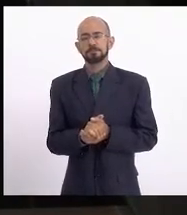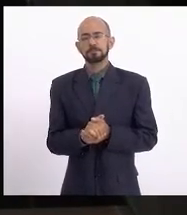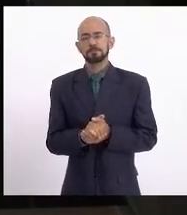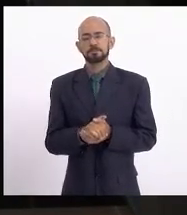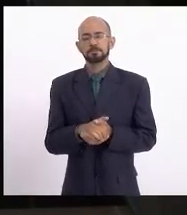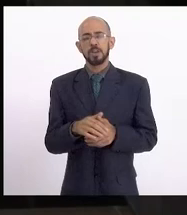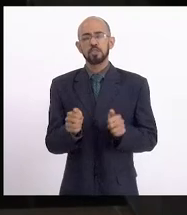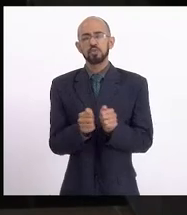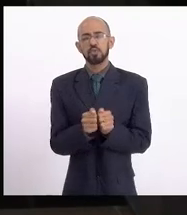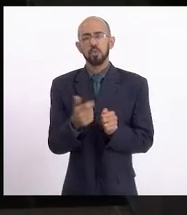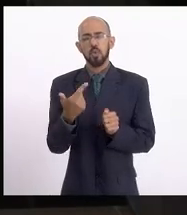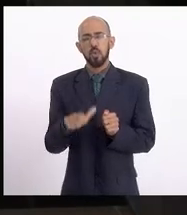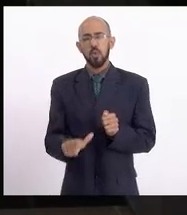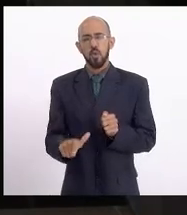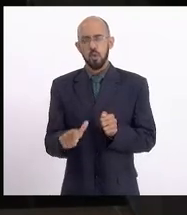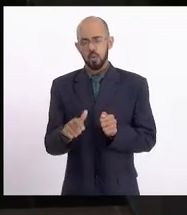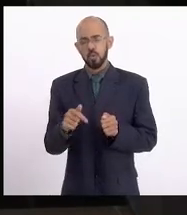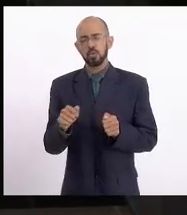outras questões,